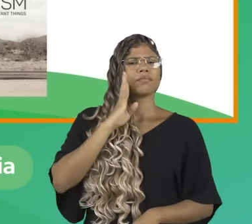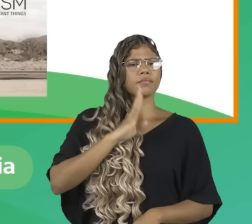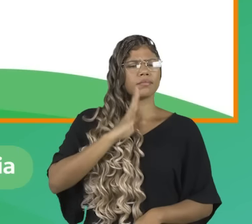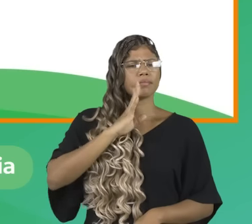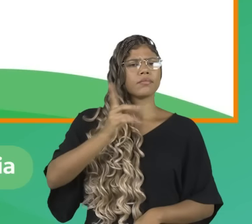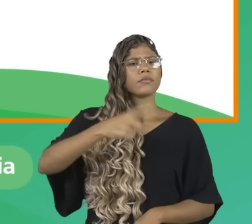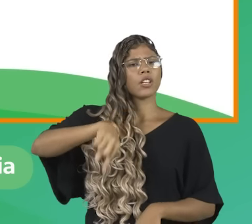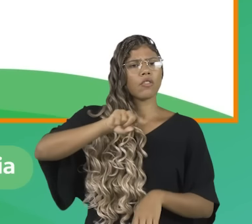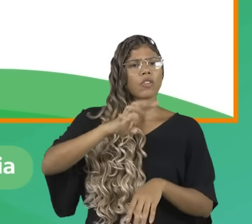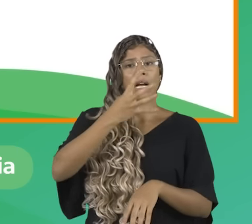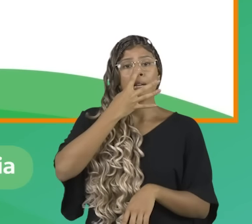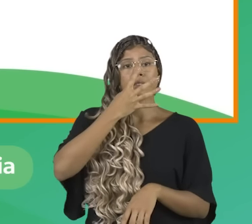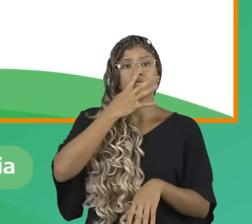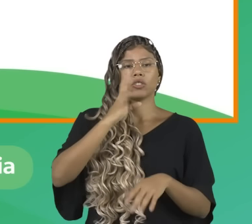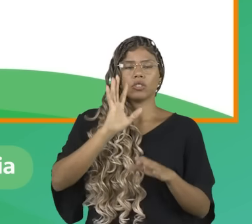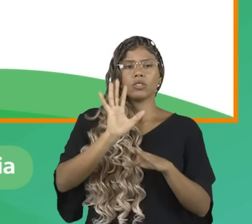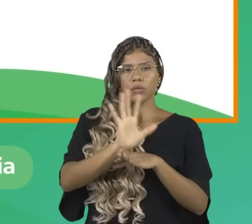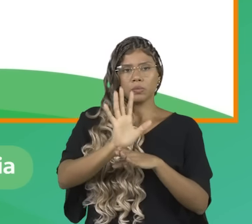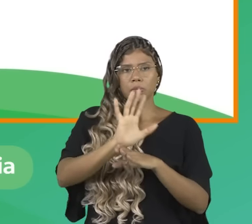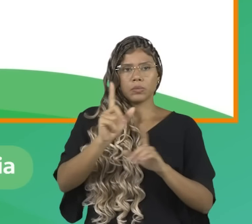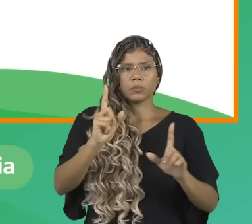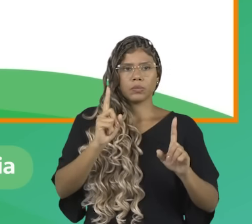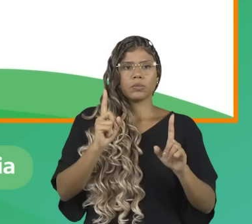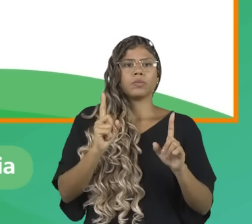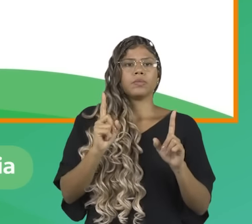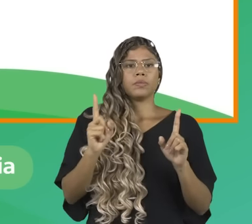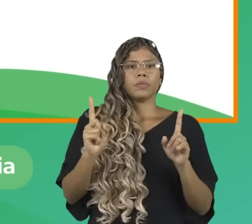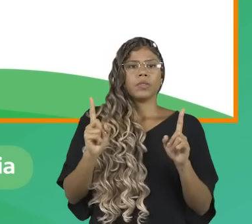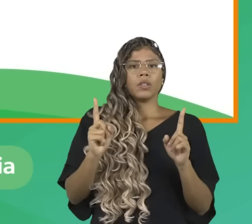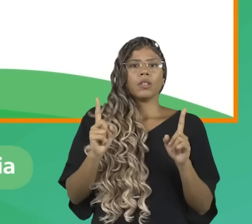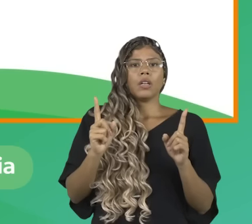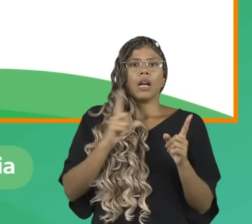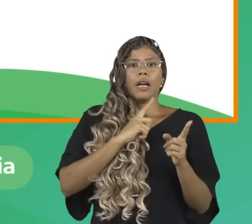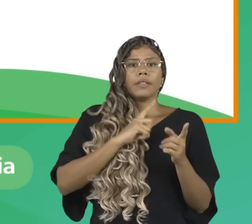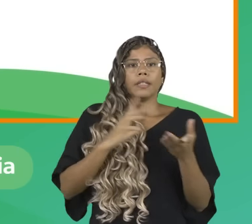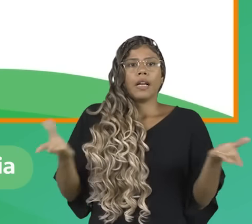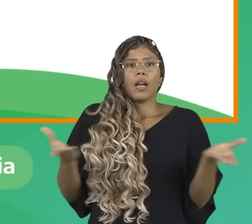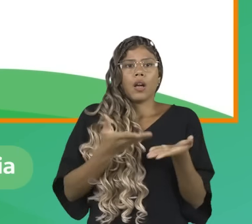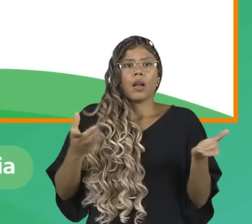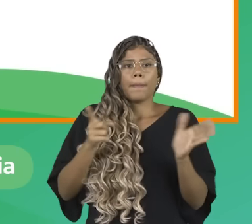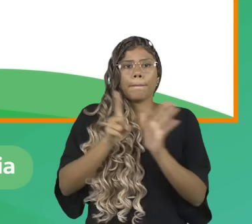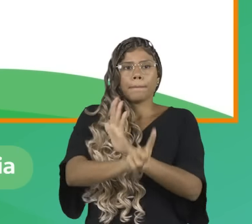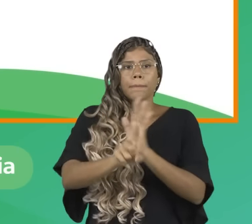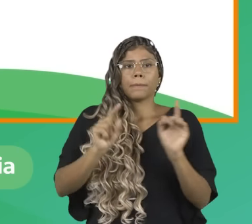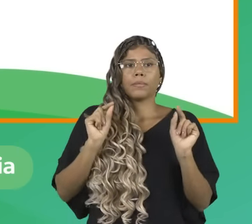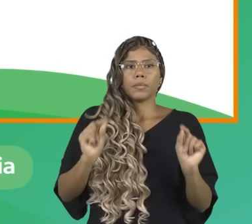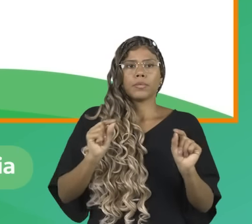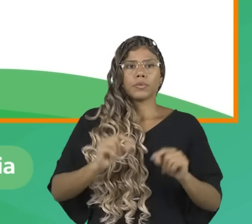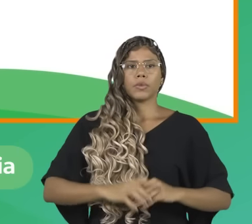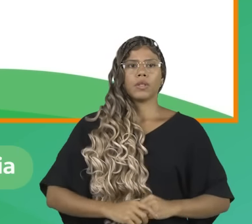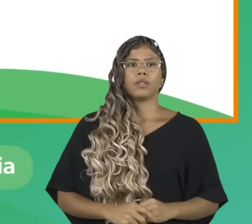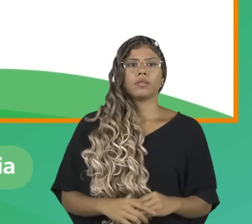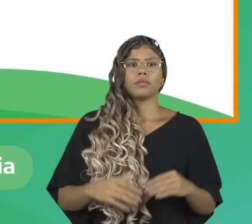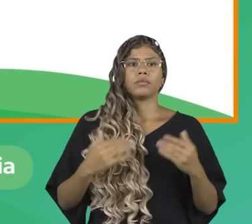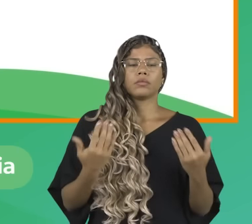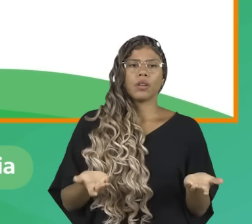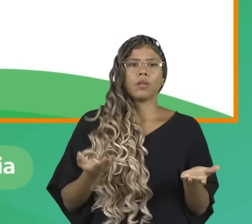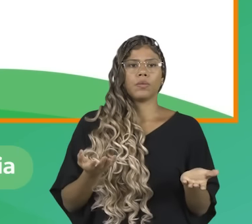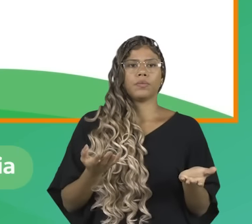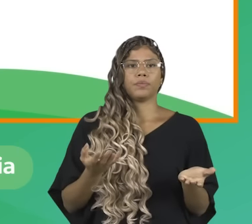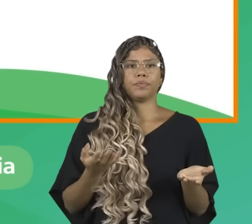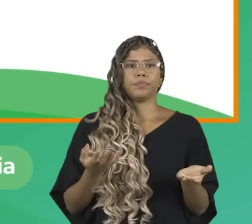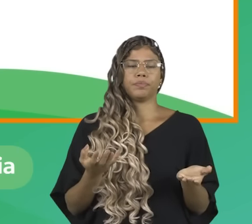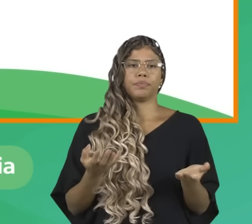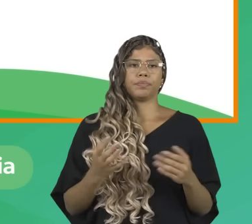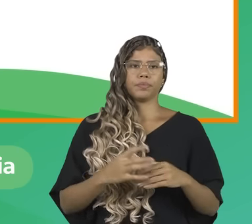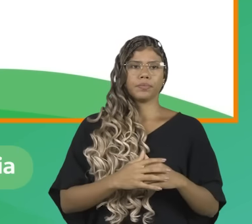consumindo. E aí vem o nosso questionamento. Com esse conhecimento que a gente tem, a crise climática, o consumo, o modo como